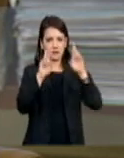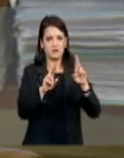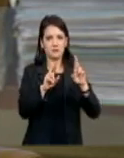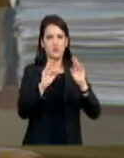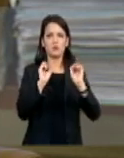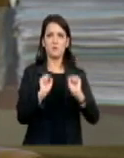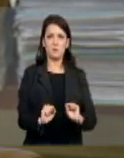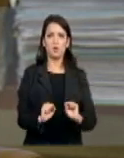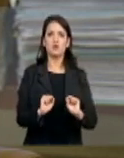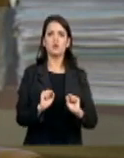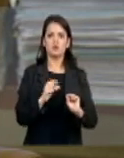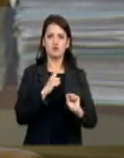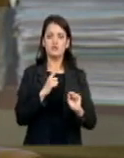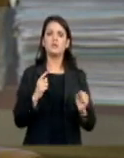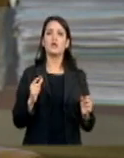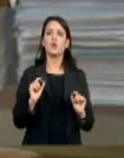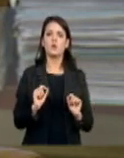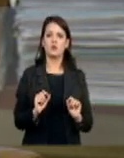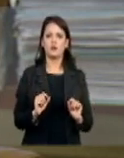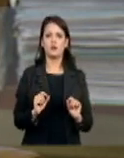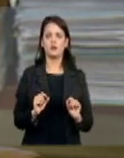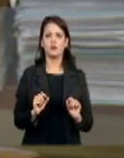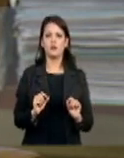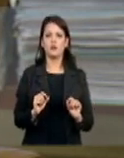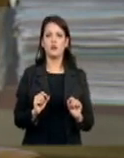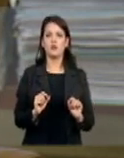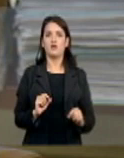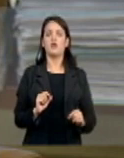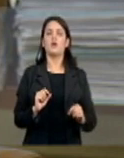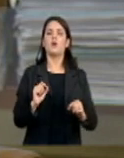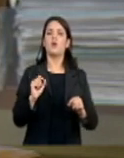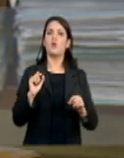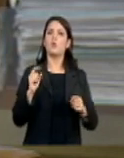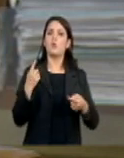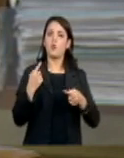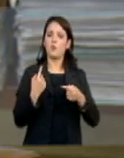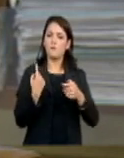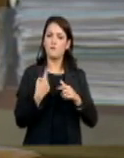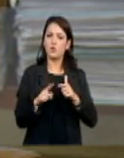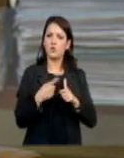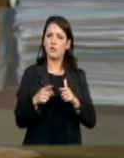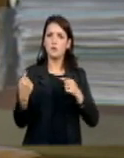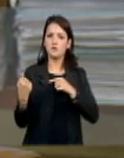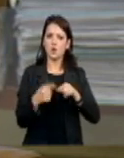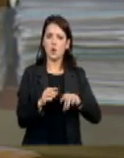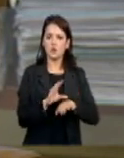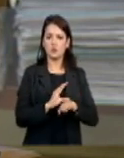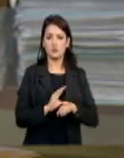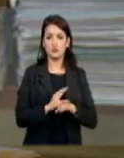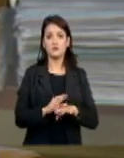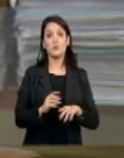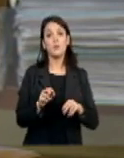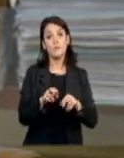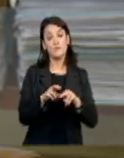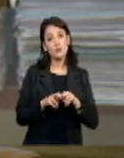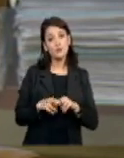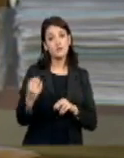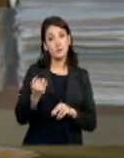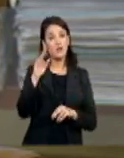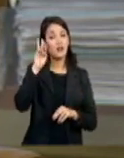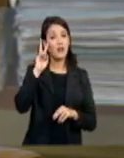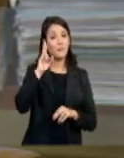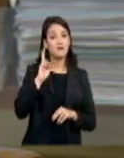ilícito e ilícito constitucional daí a necessidade de rememorar sempre a